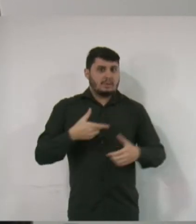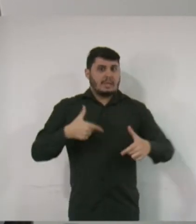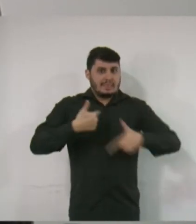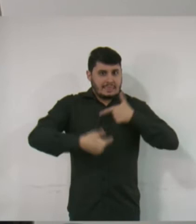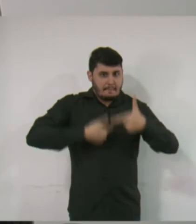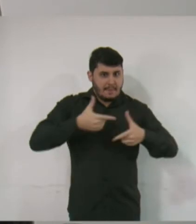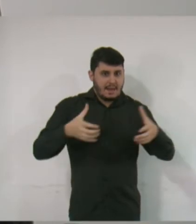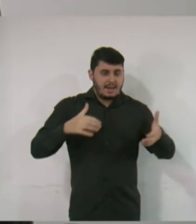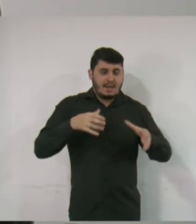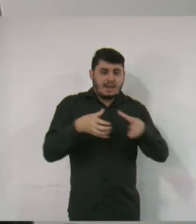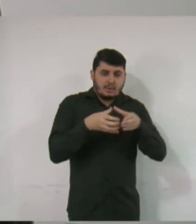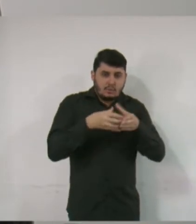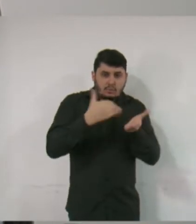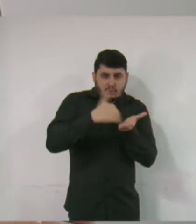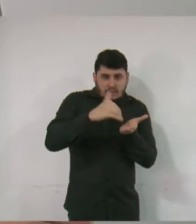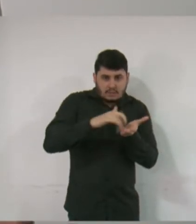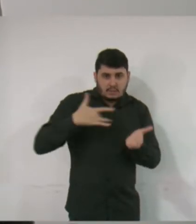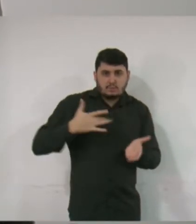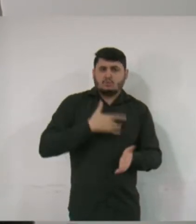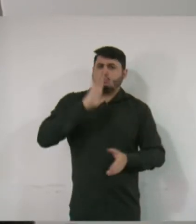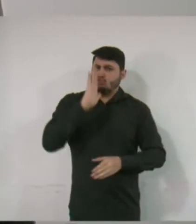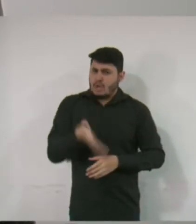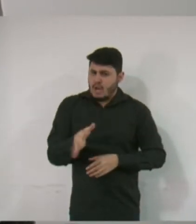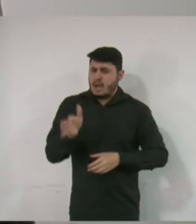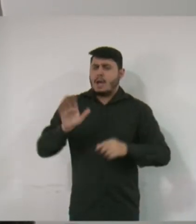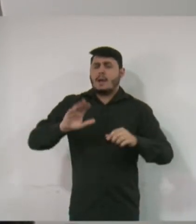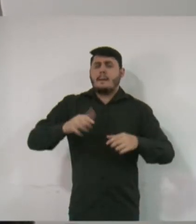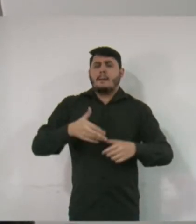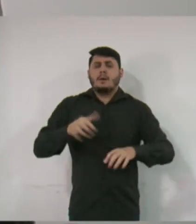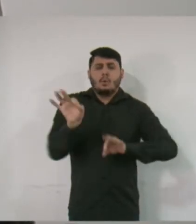Saúde e da Prefeitura como um todo semana passada, basta a gente